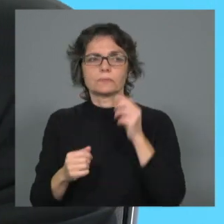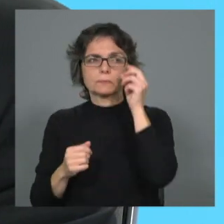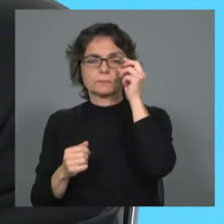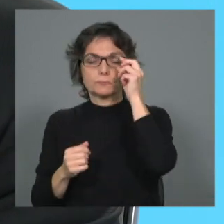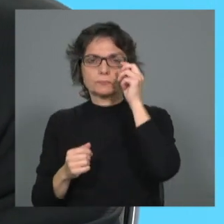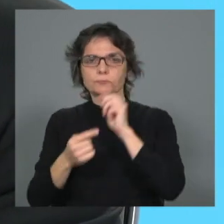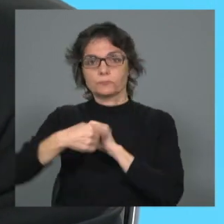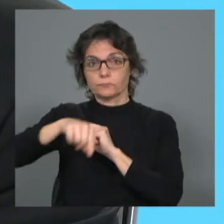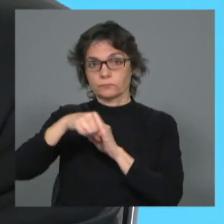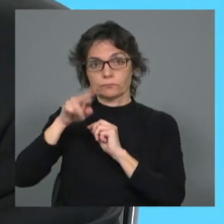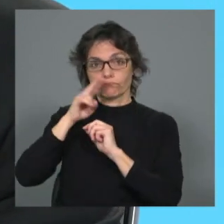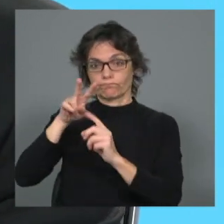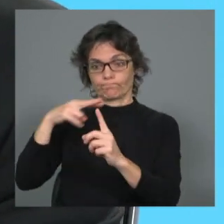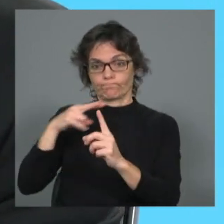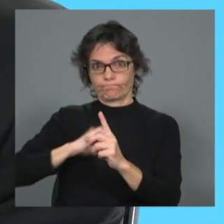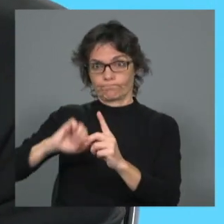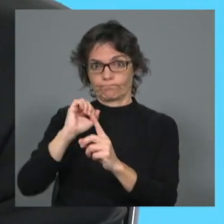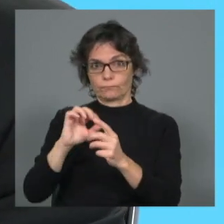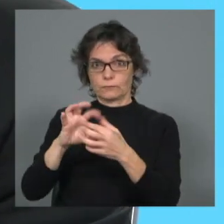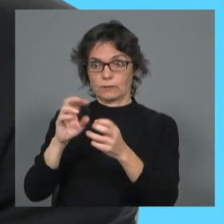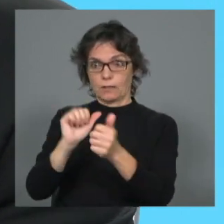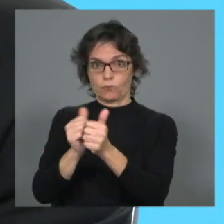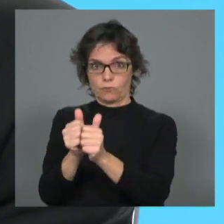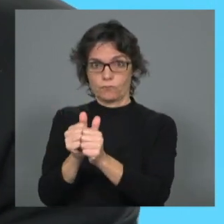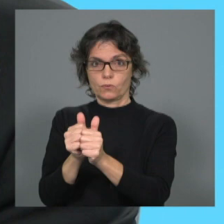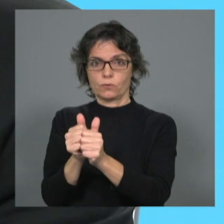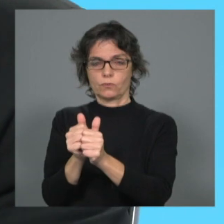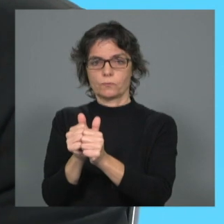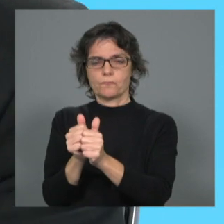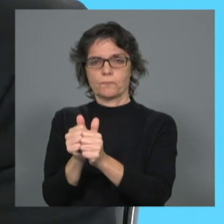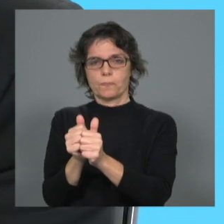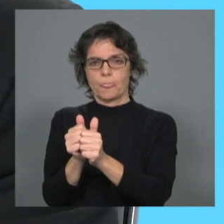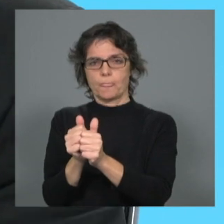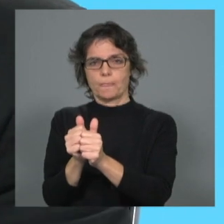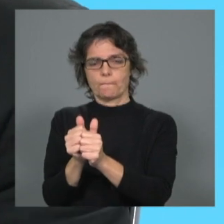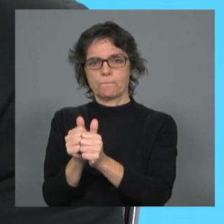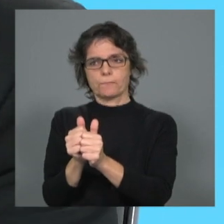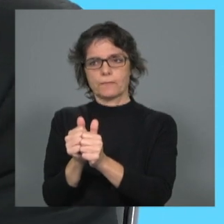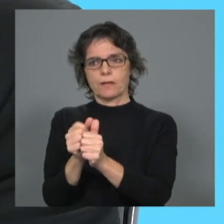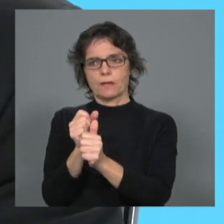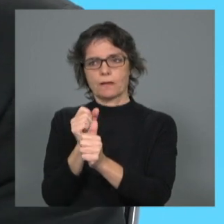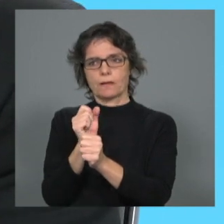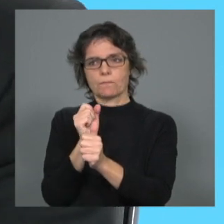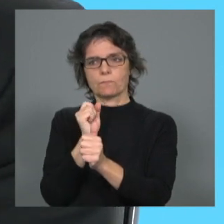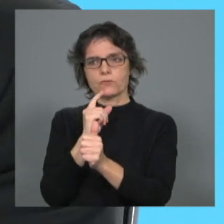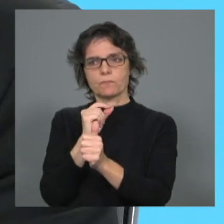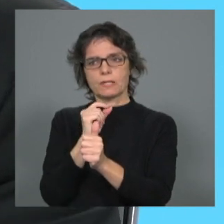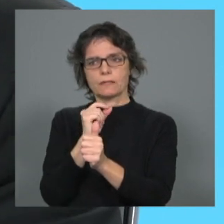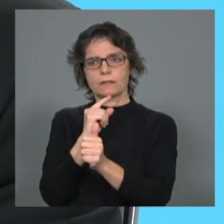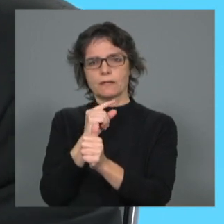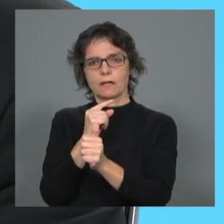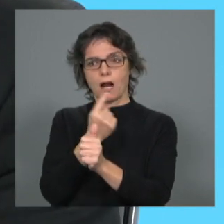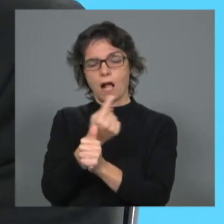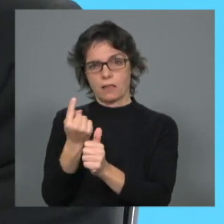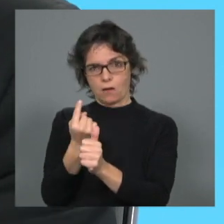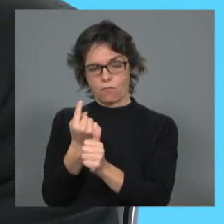desporto, e eu defendo isso, como uma ferramenta para melhorarmos, para aprimorarmos, digamos, a